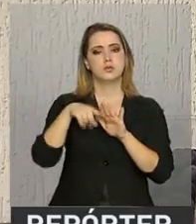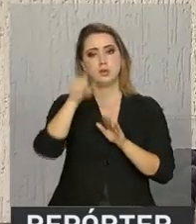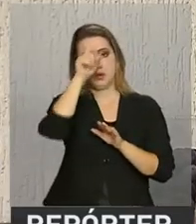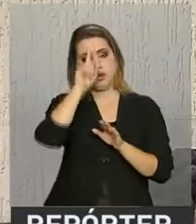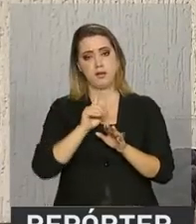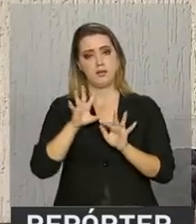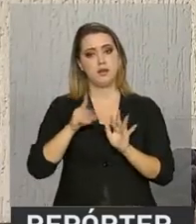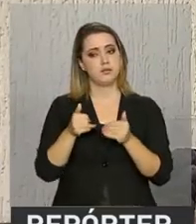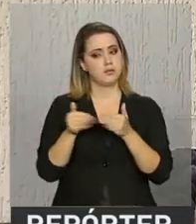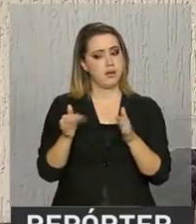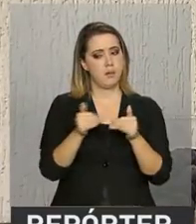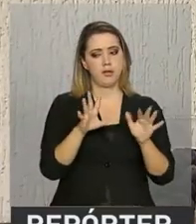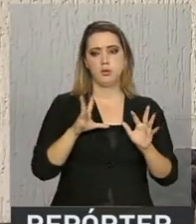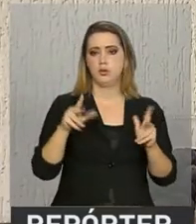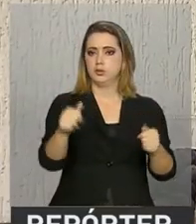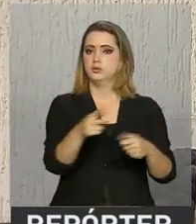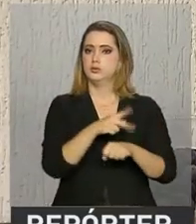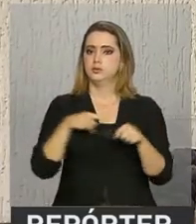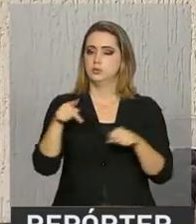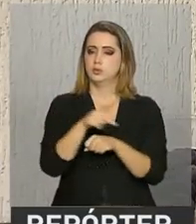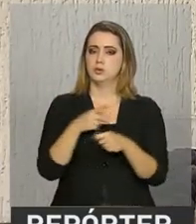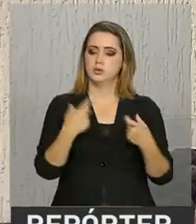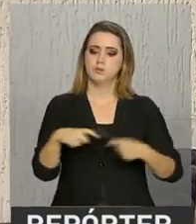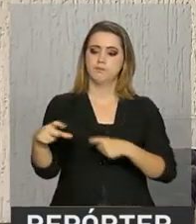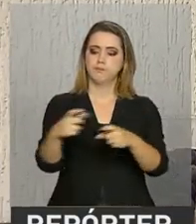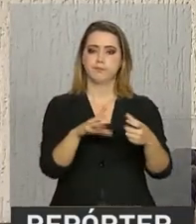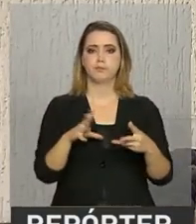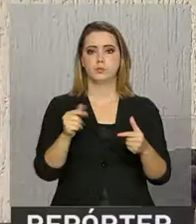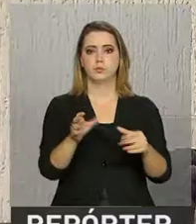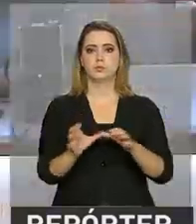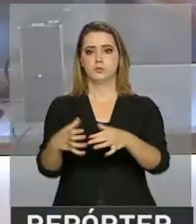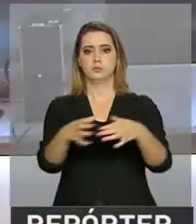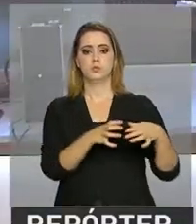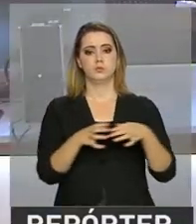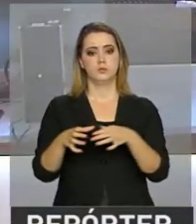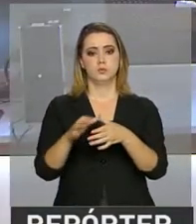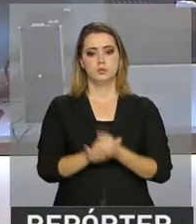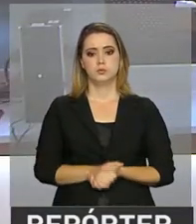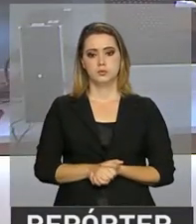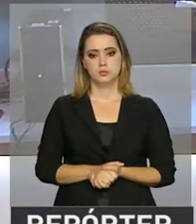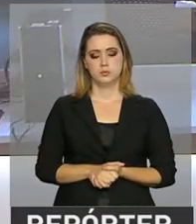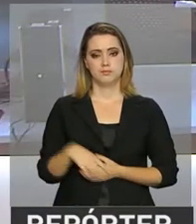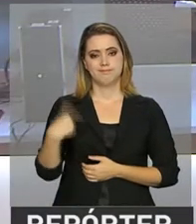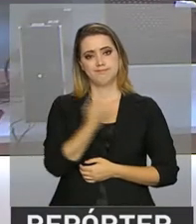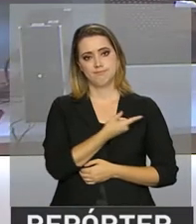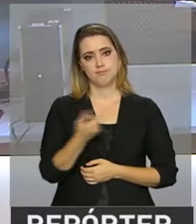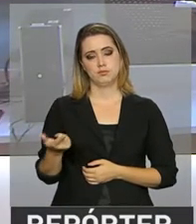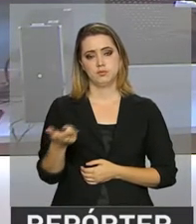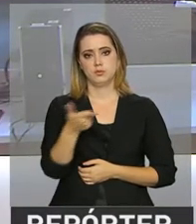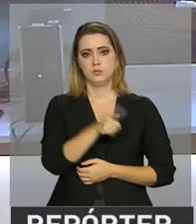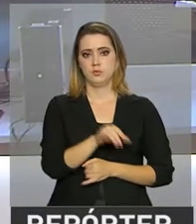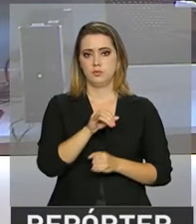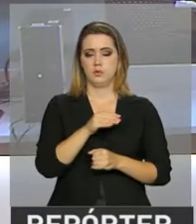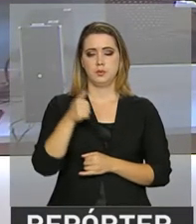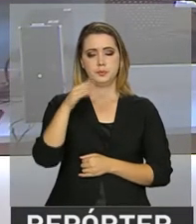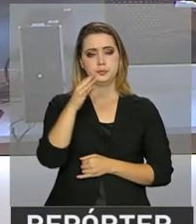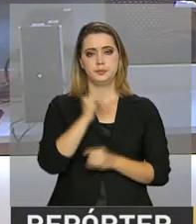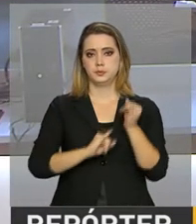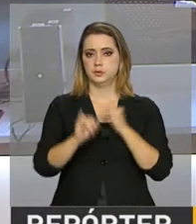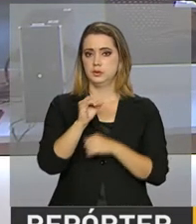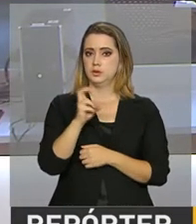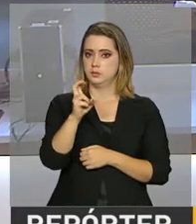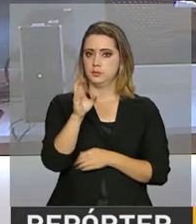a todo o país e todas as regiões do país e para todos os setores nós voltamos a qualquer momento com mais informações